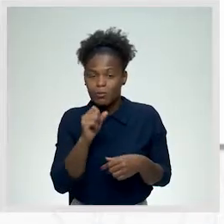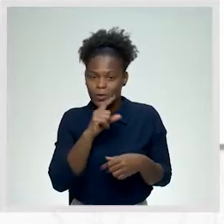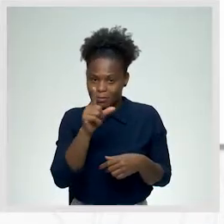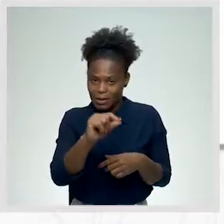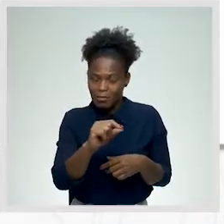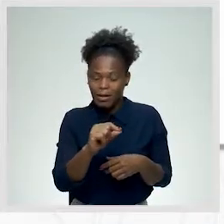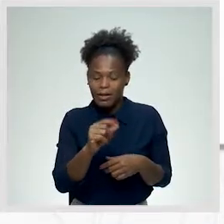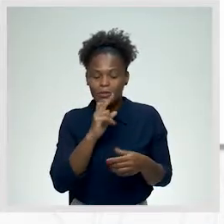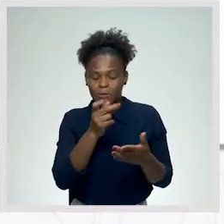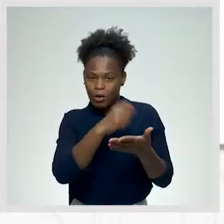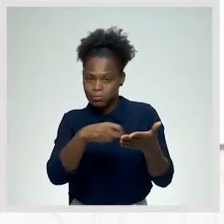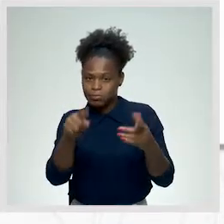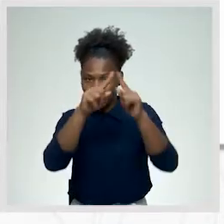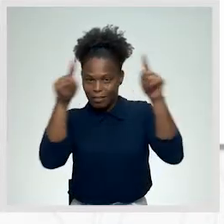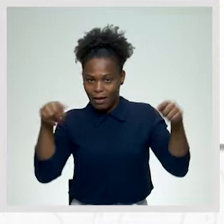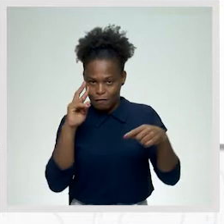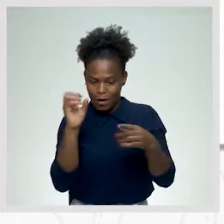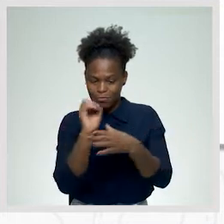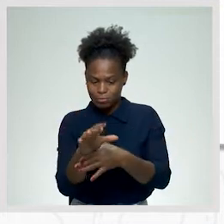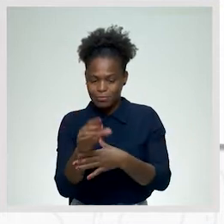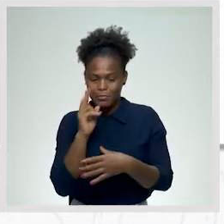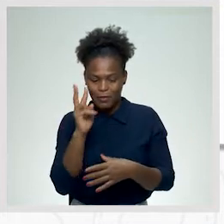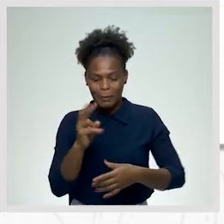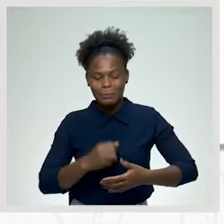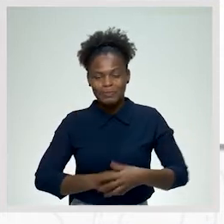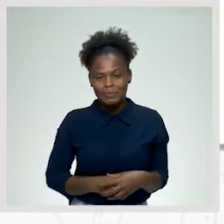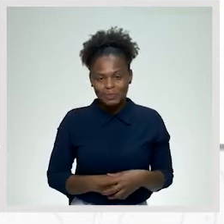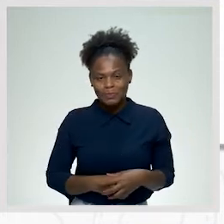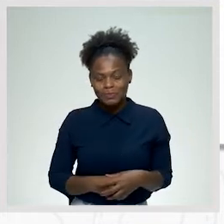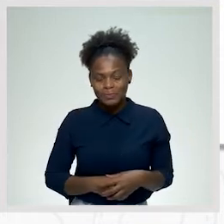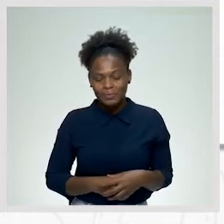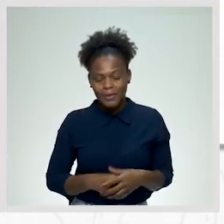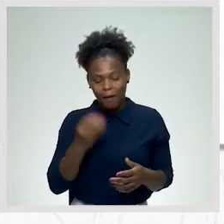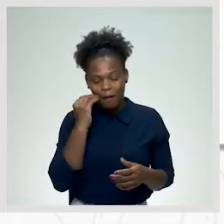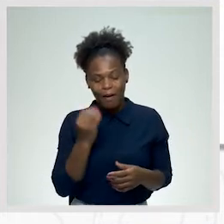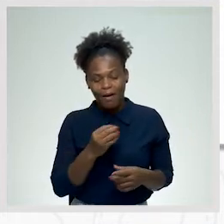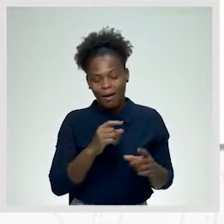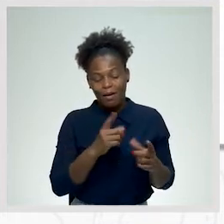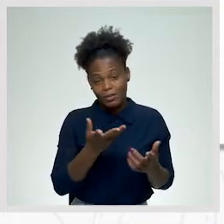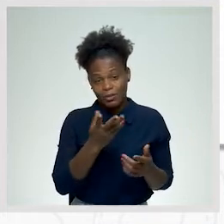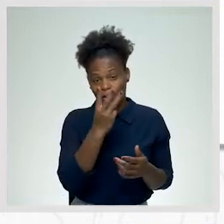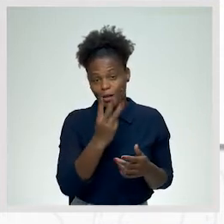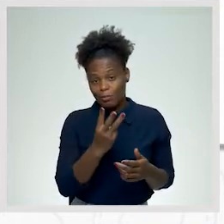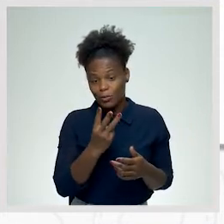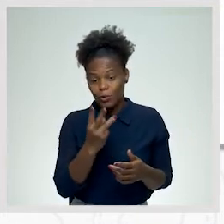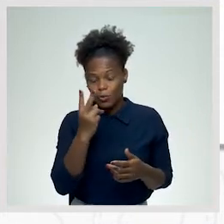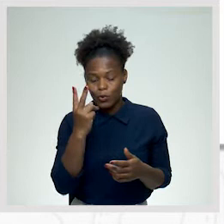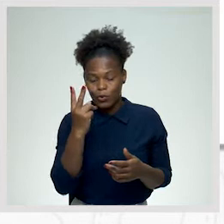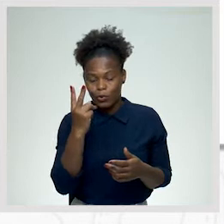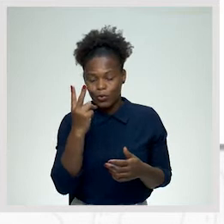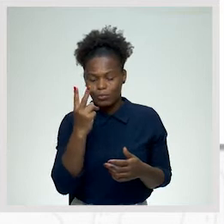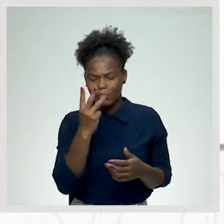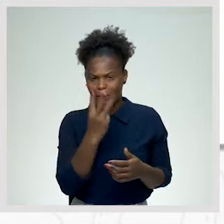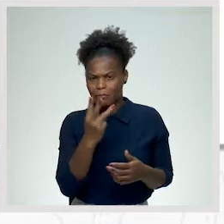também a resolução na tela, não é? Como o arco WZ corresponde a um ângulo